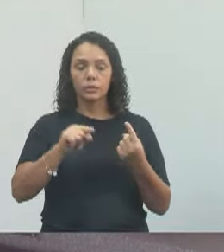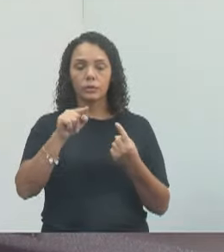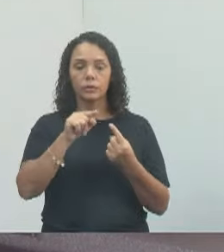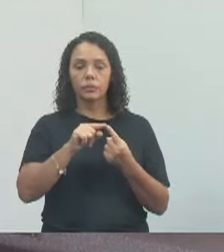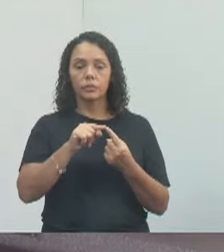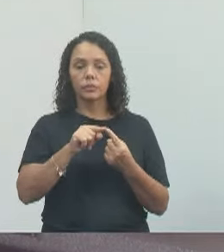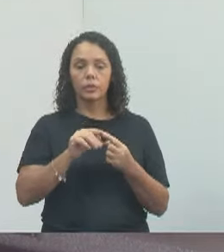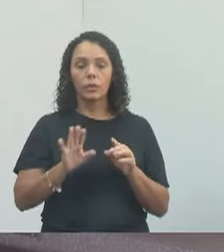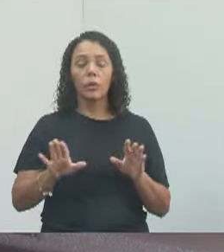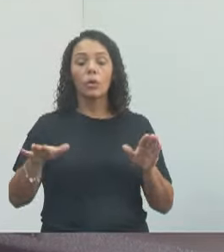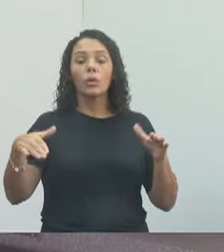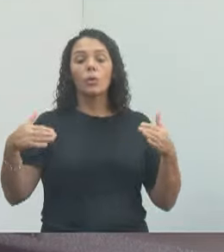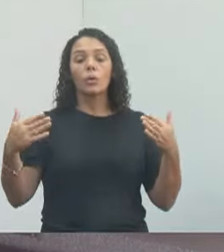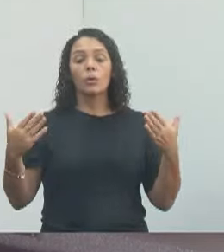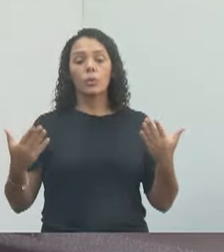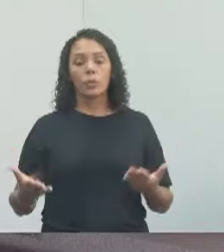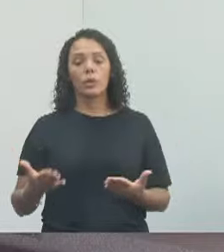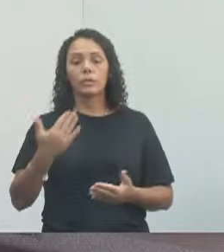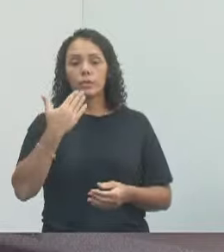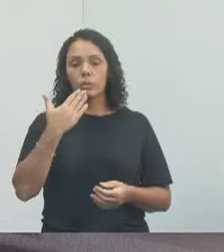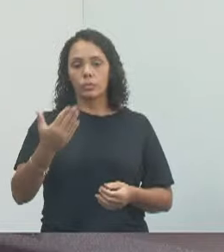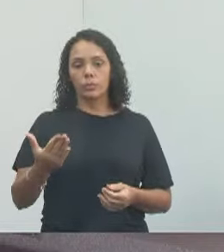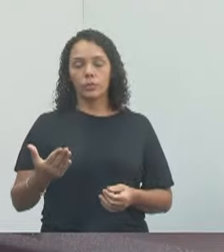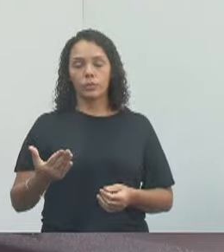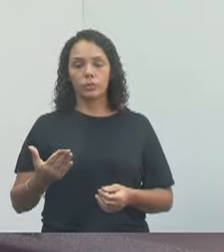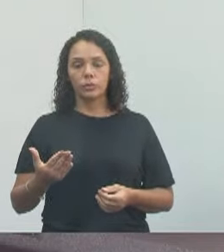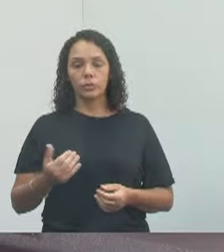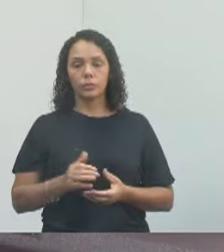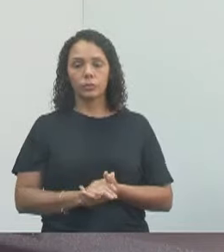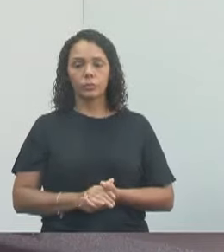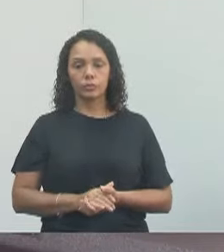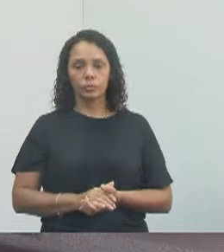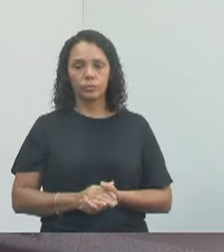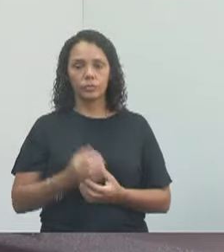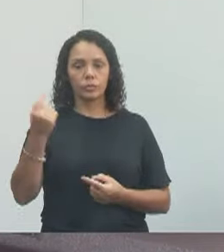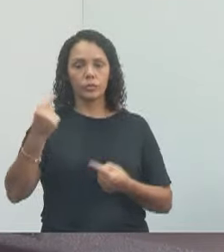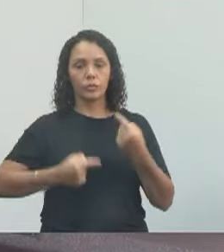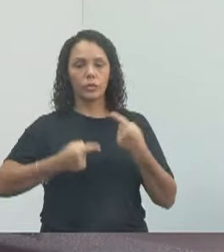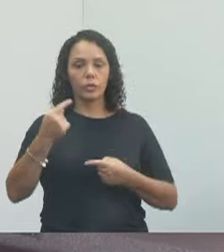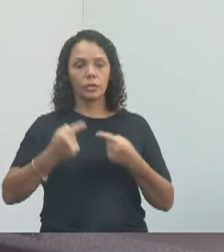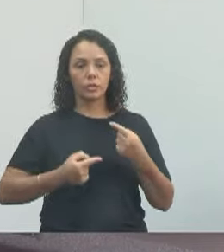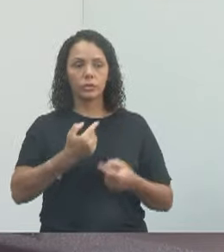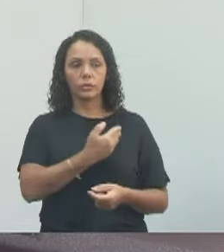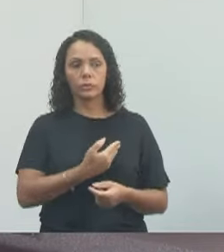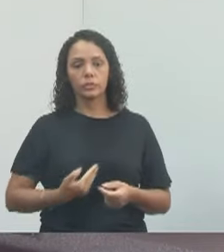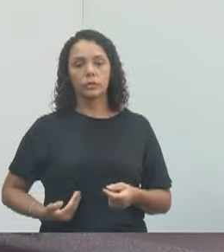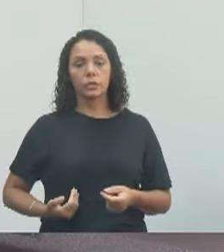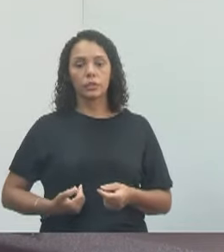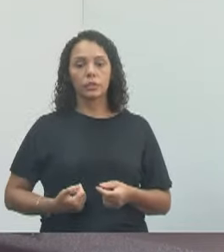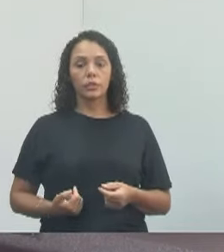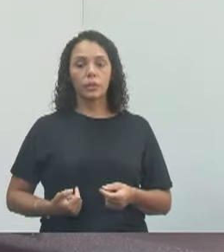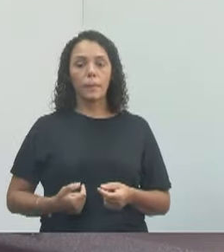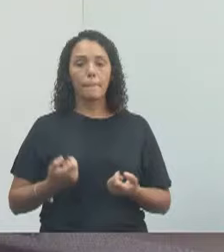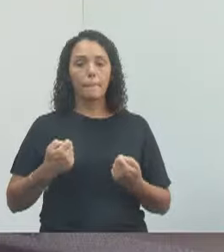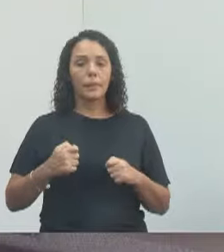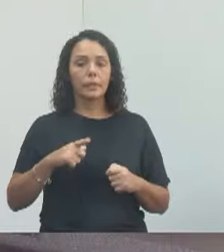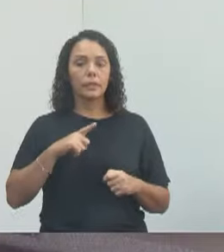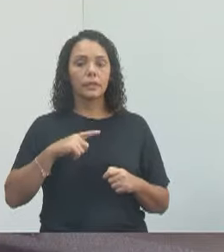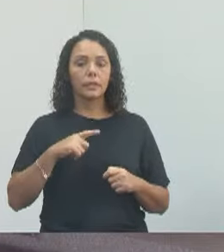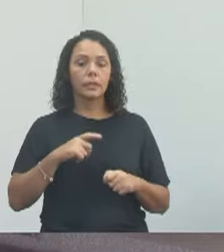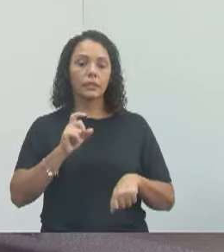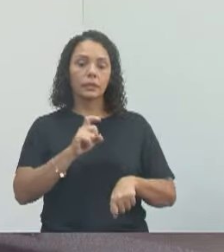quanto a se tratar dos pedidos as demandas e políticas públicas dependem da possibilidade do